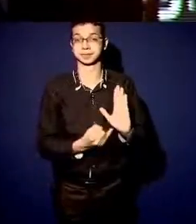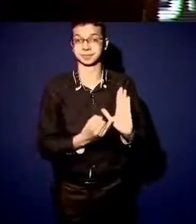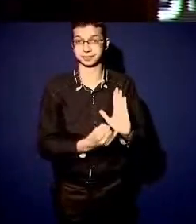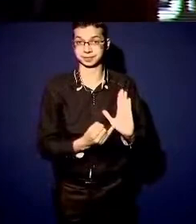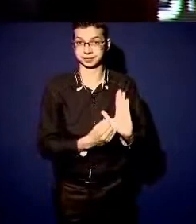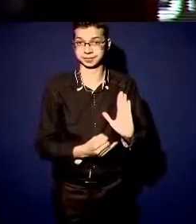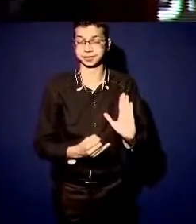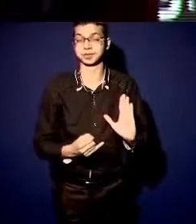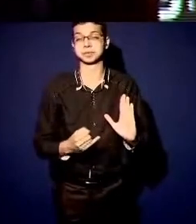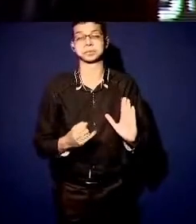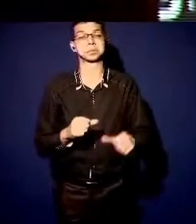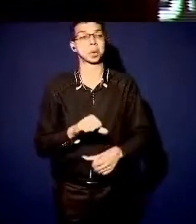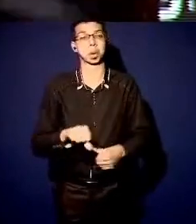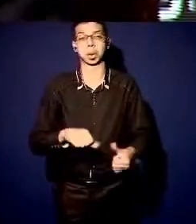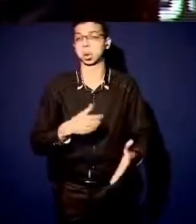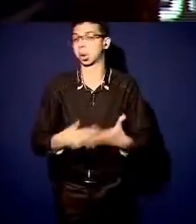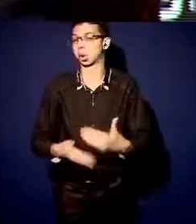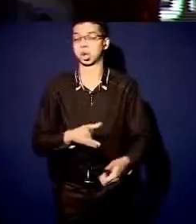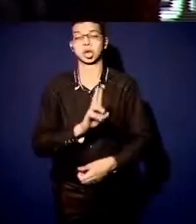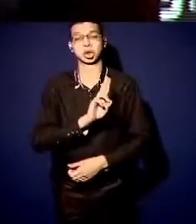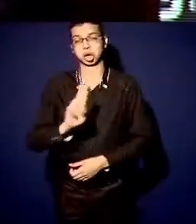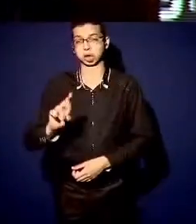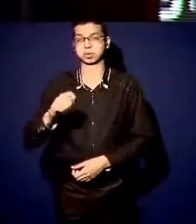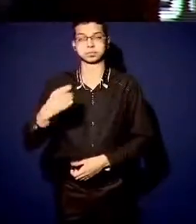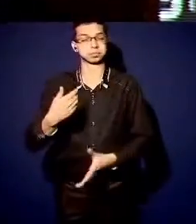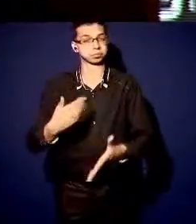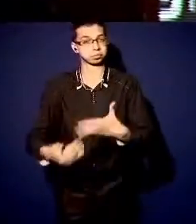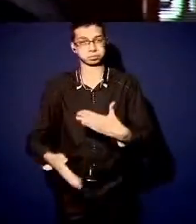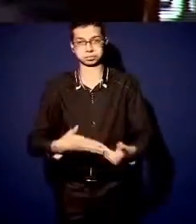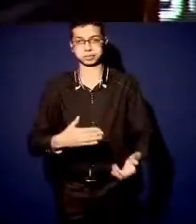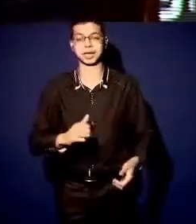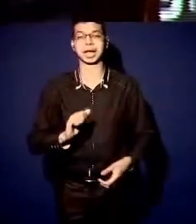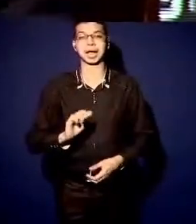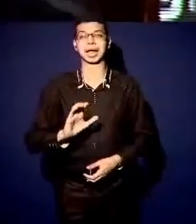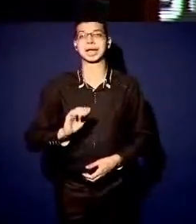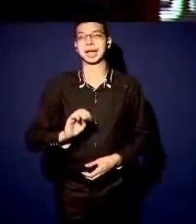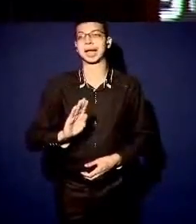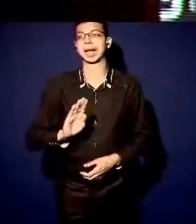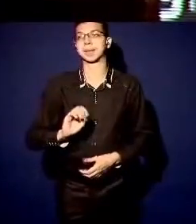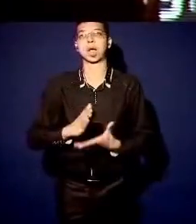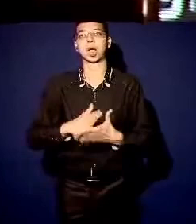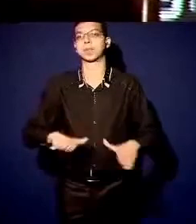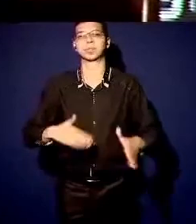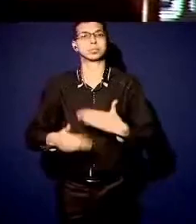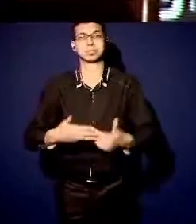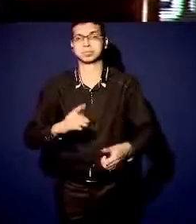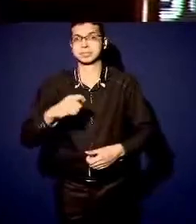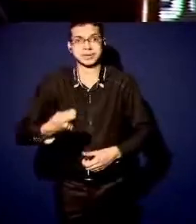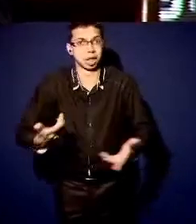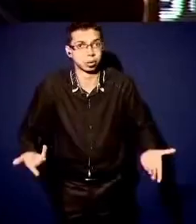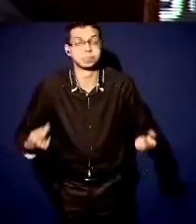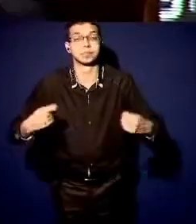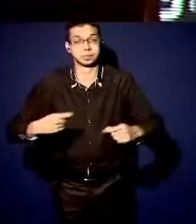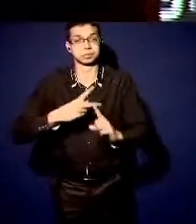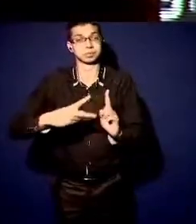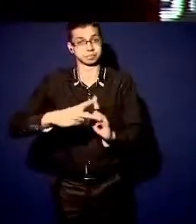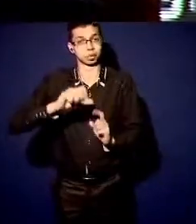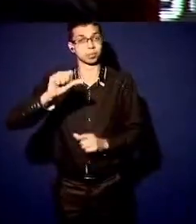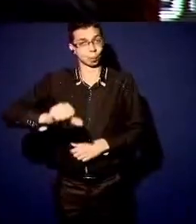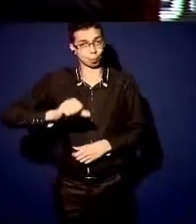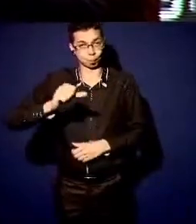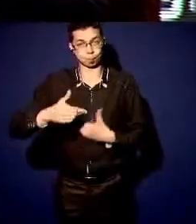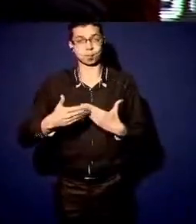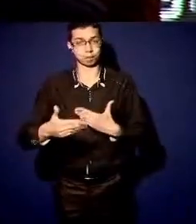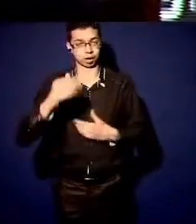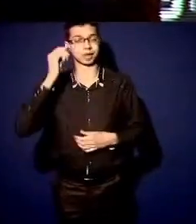queiram dar isso reforma tributária sei lá o que for acabou se relacionar o nome que for e a Democracia brasileira tem